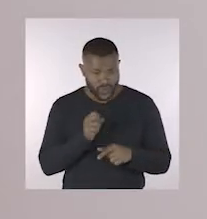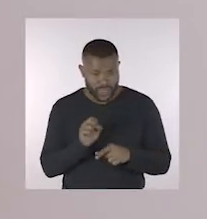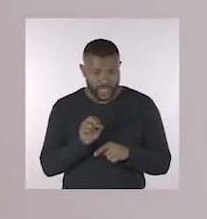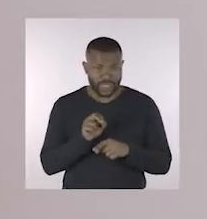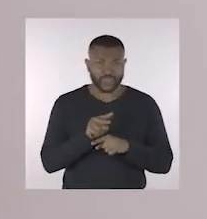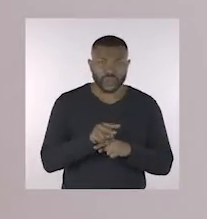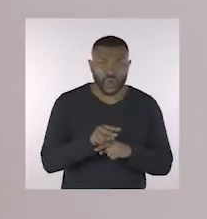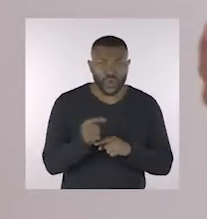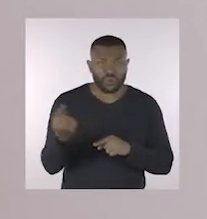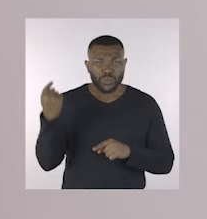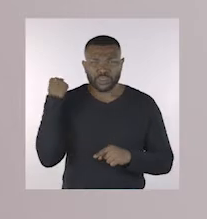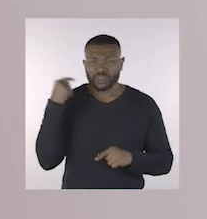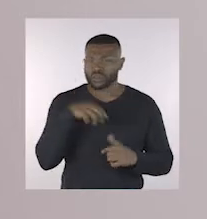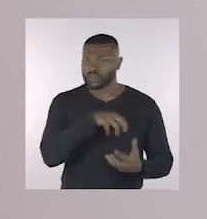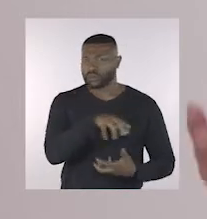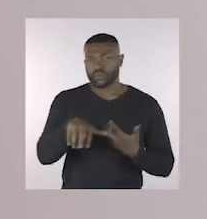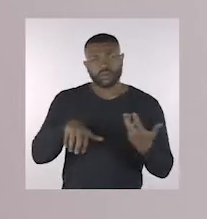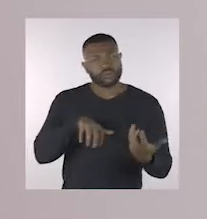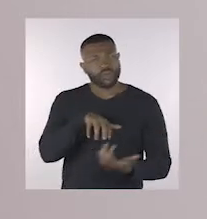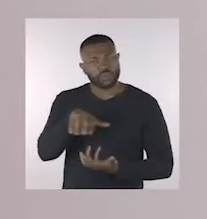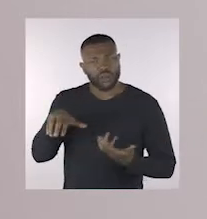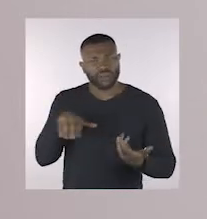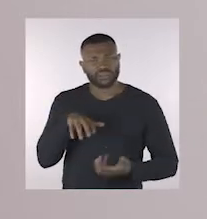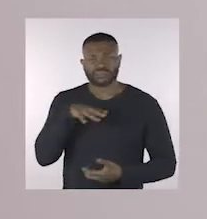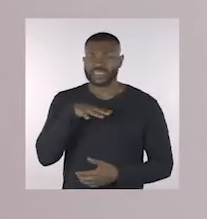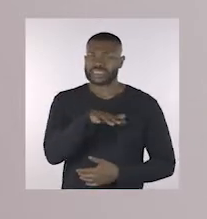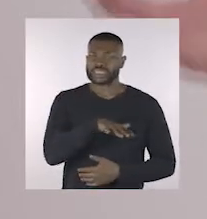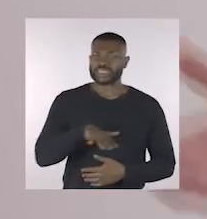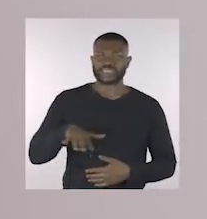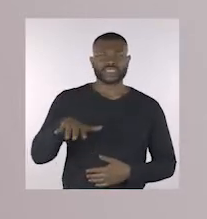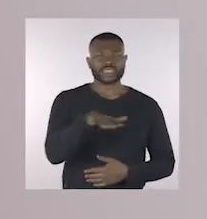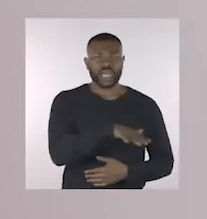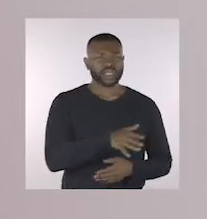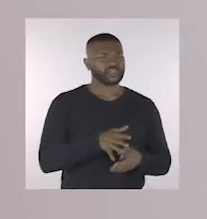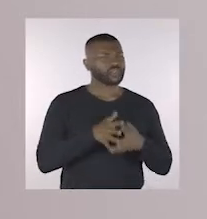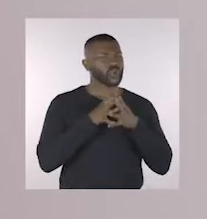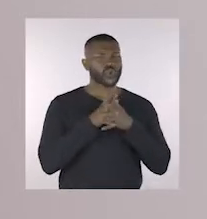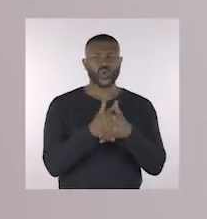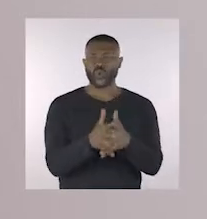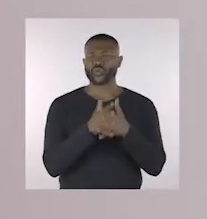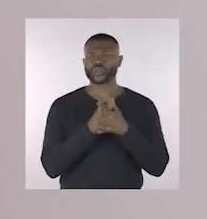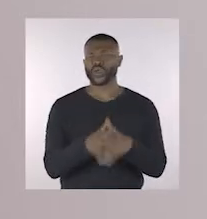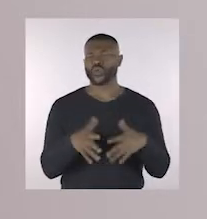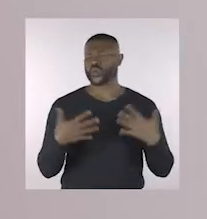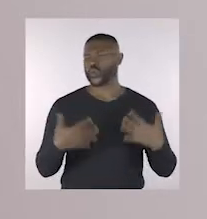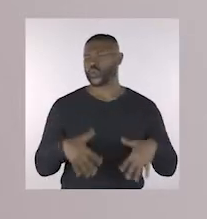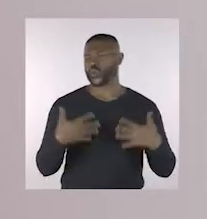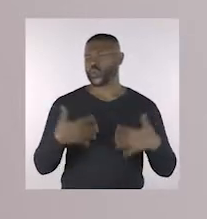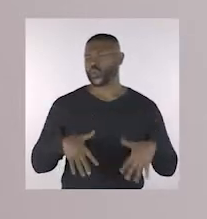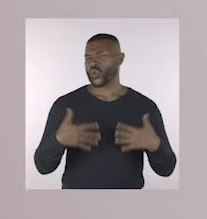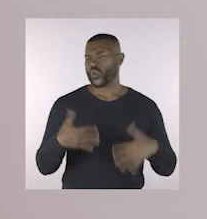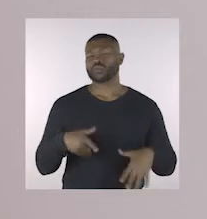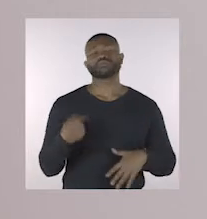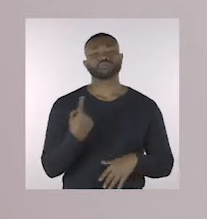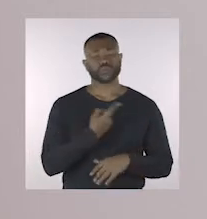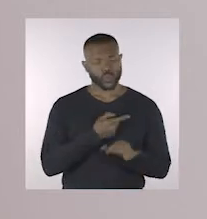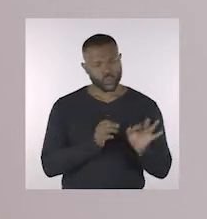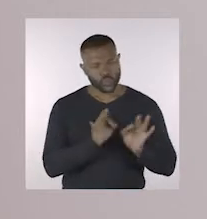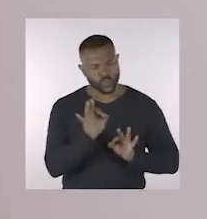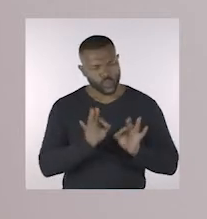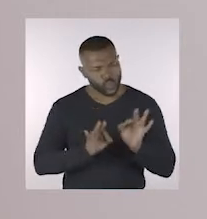gente entrou era um caos era o caos na cidade aqui era uma confusão gigante a gente